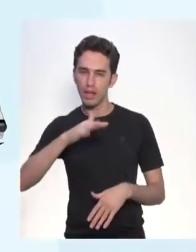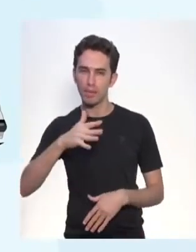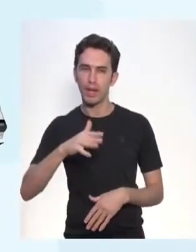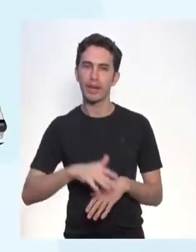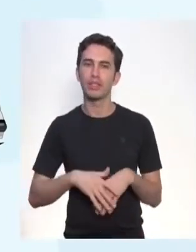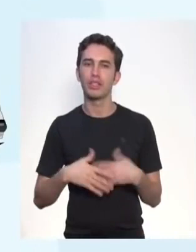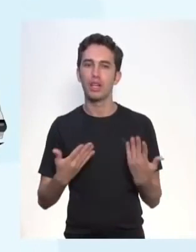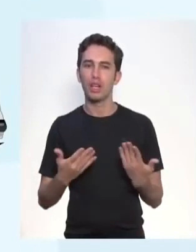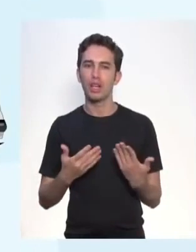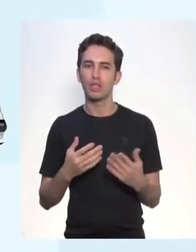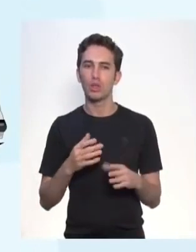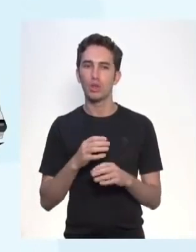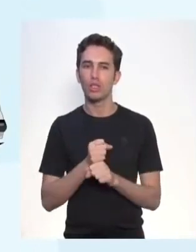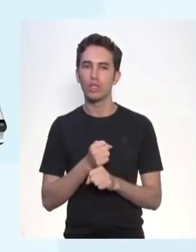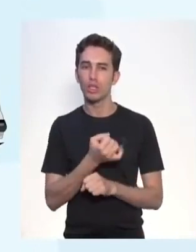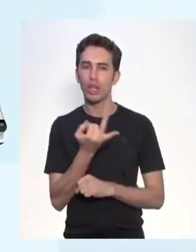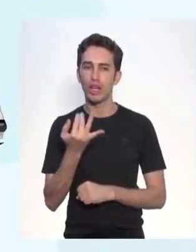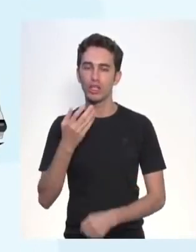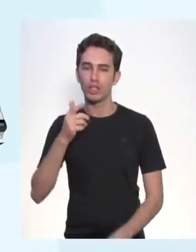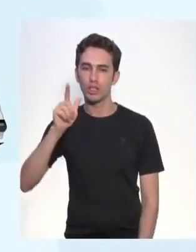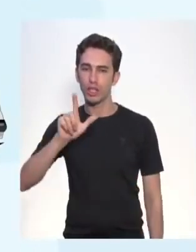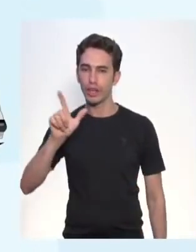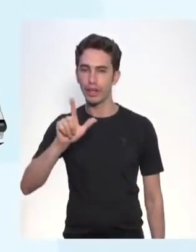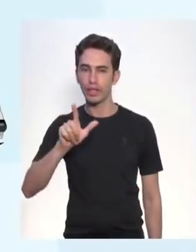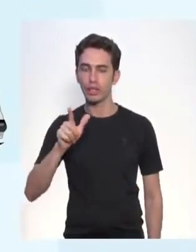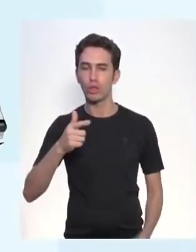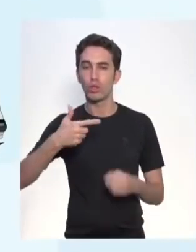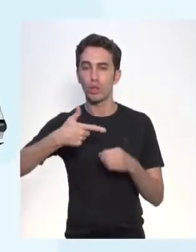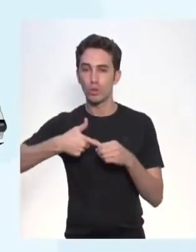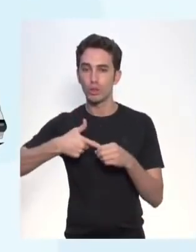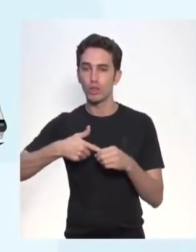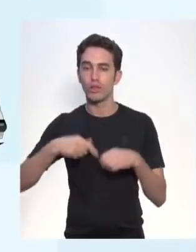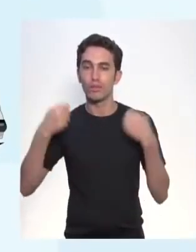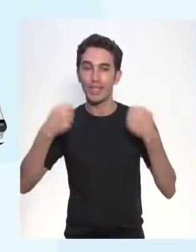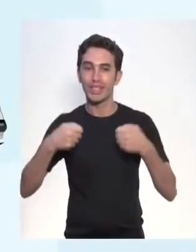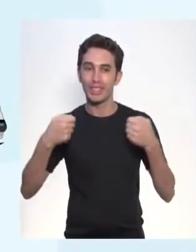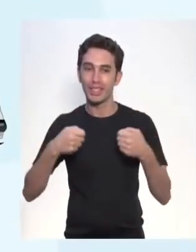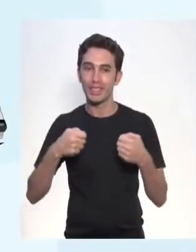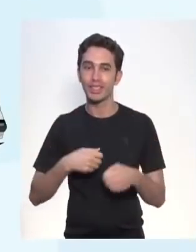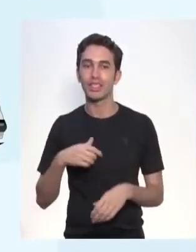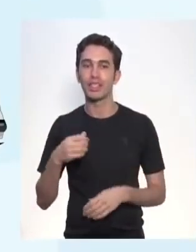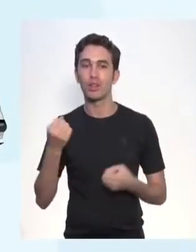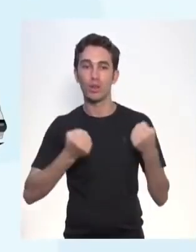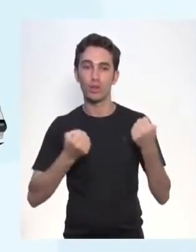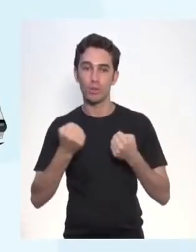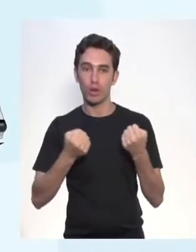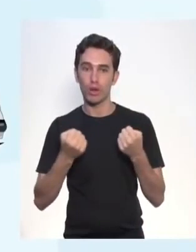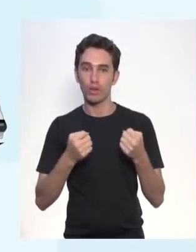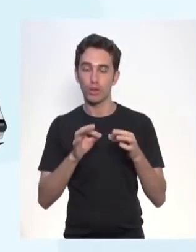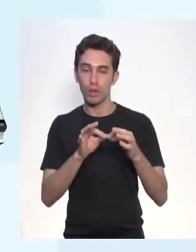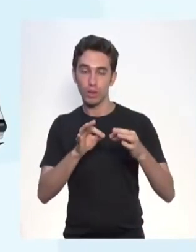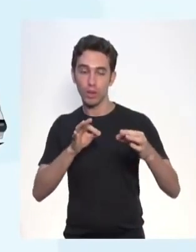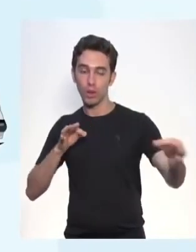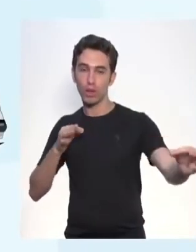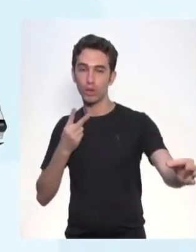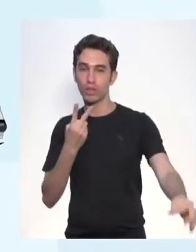percorra 250 km é de... Aí na letra A, 110 litros, na letra